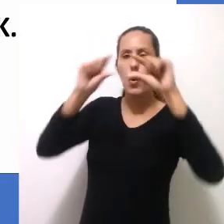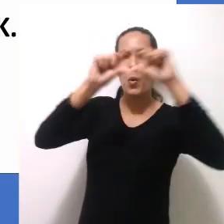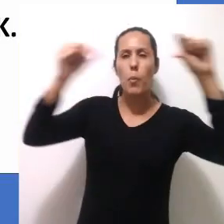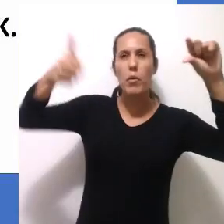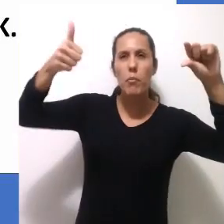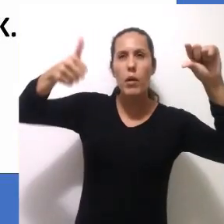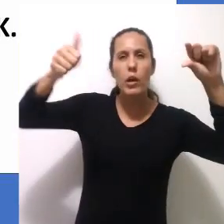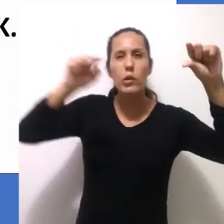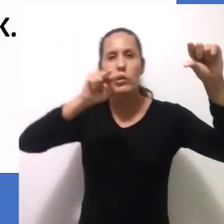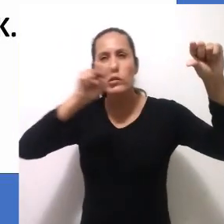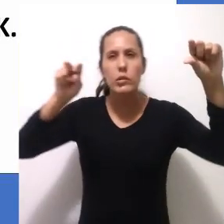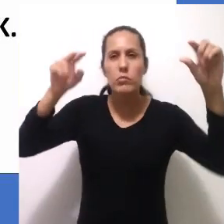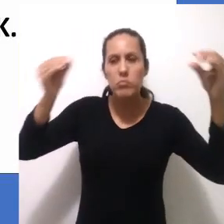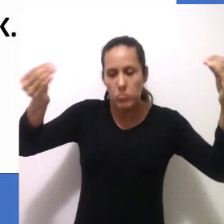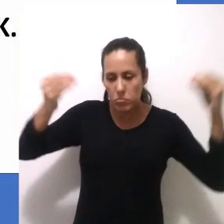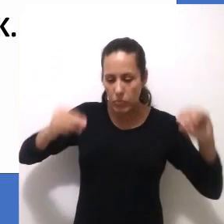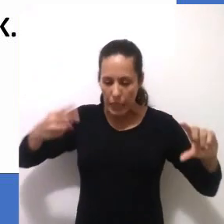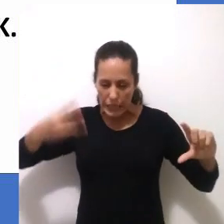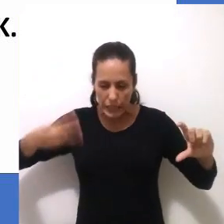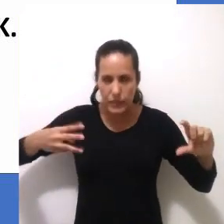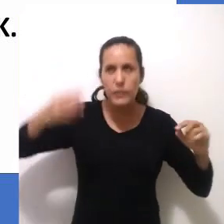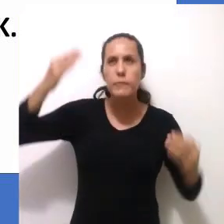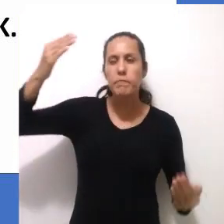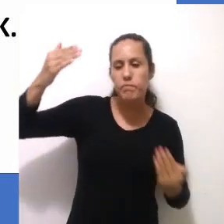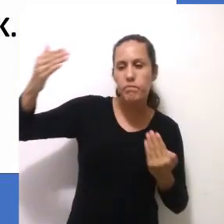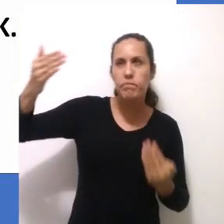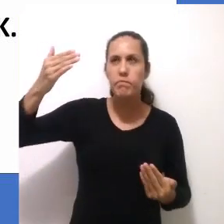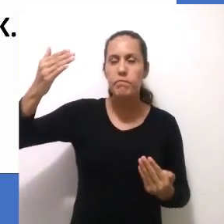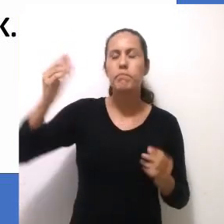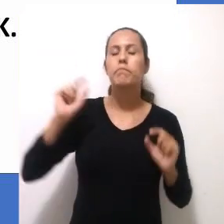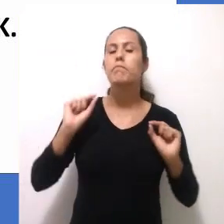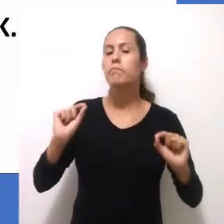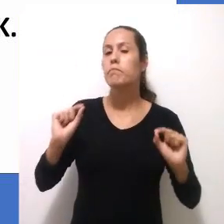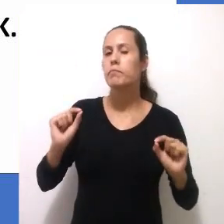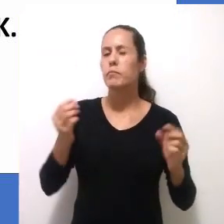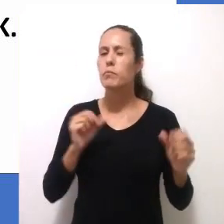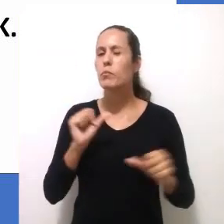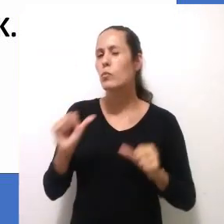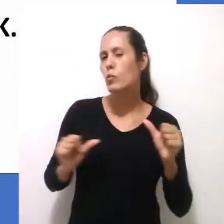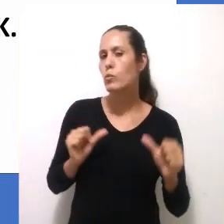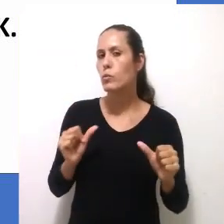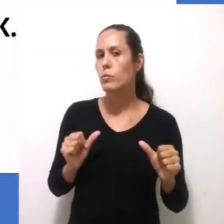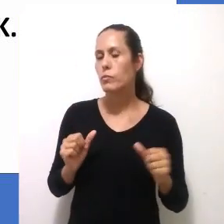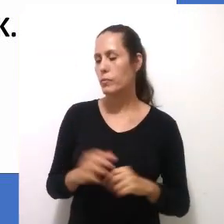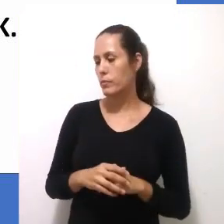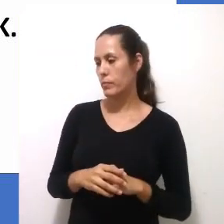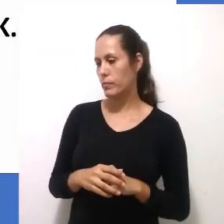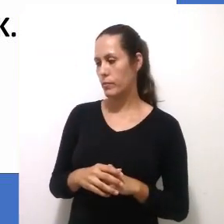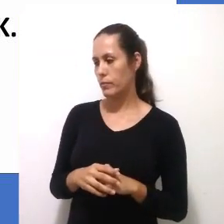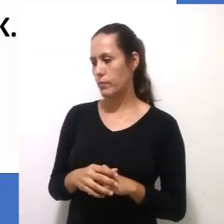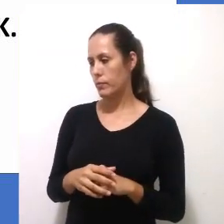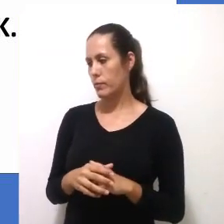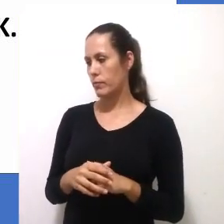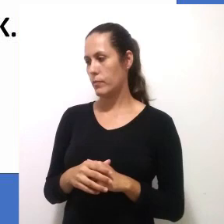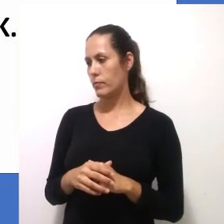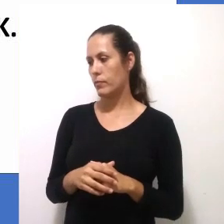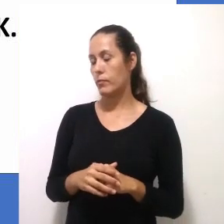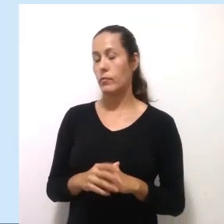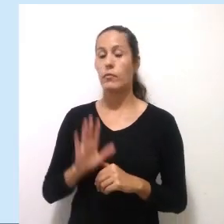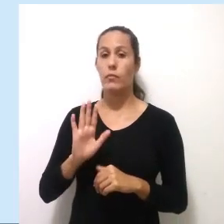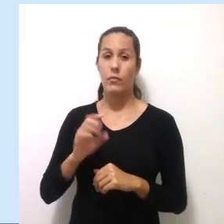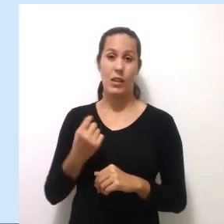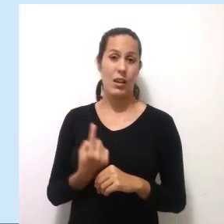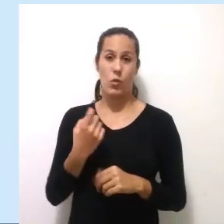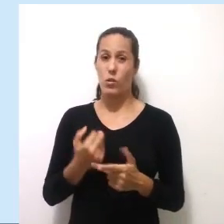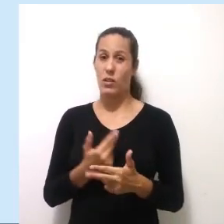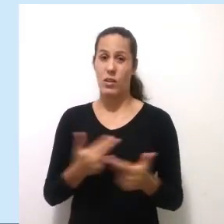sentença afirmativa e olhe novamente para a interrogativa e veja o que você consegue perceber de mudança.